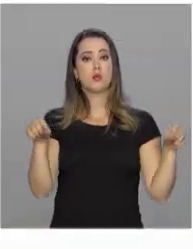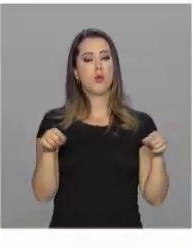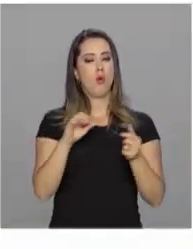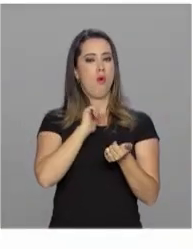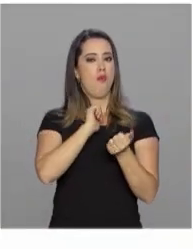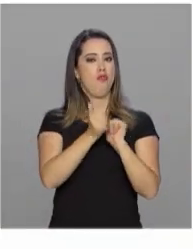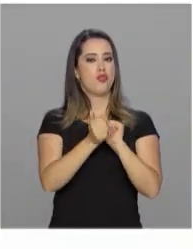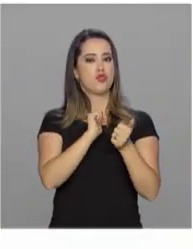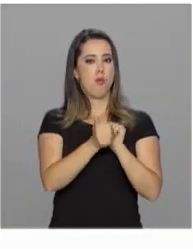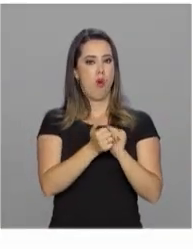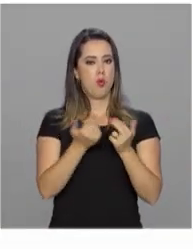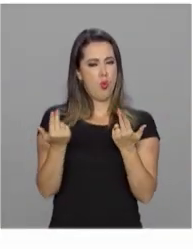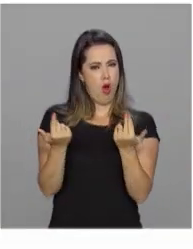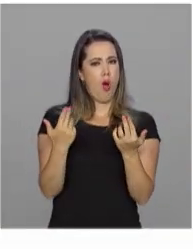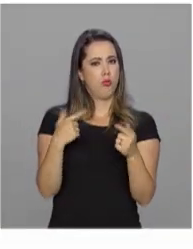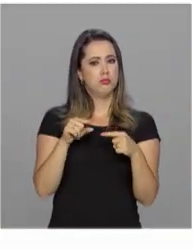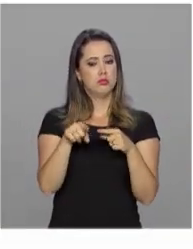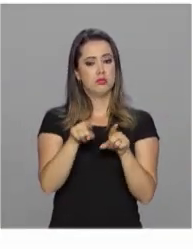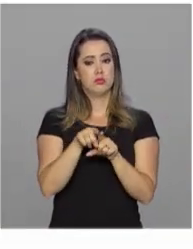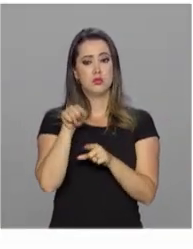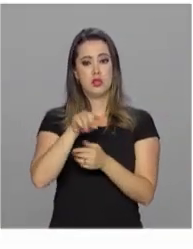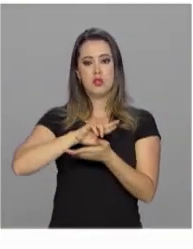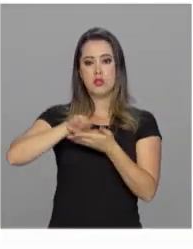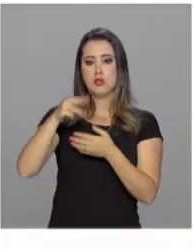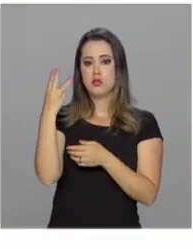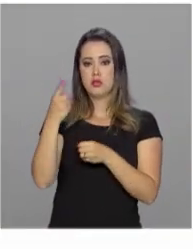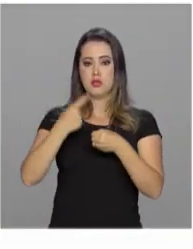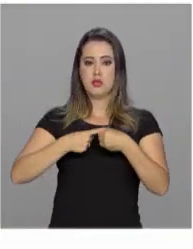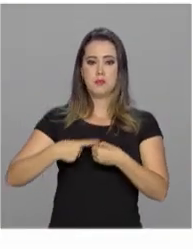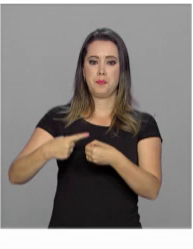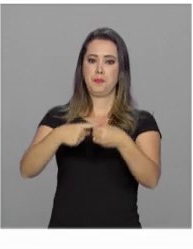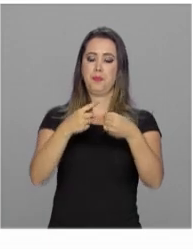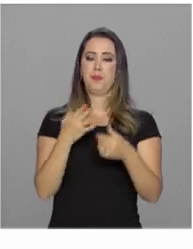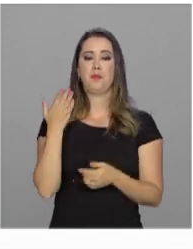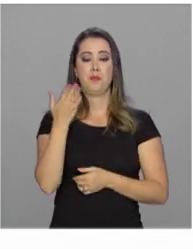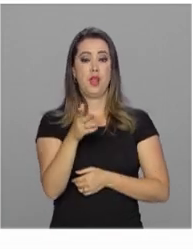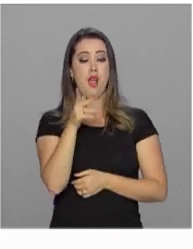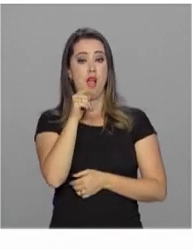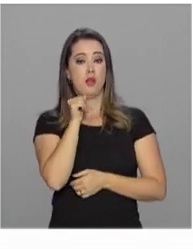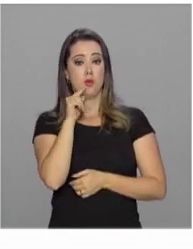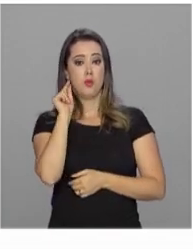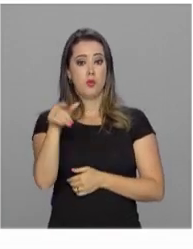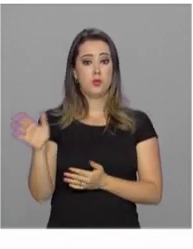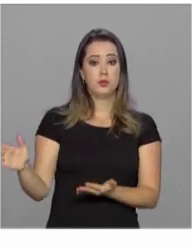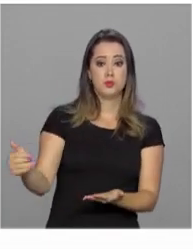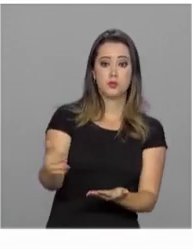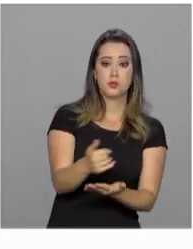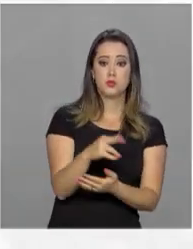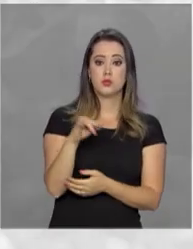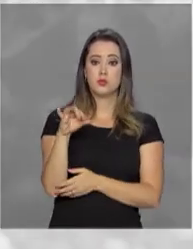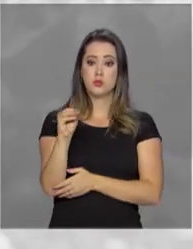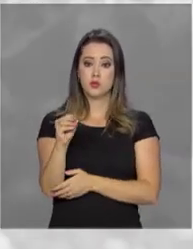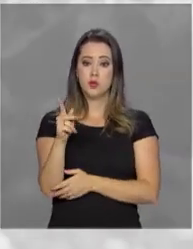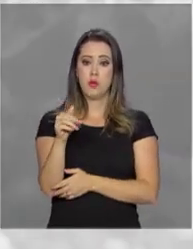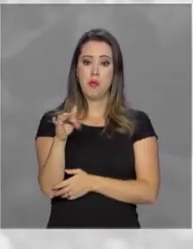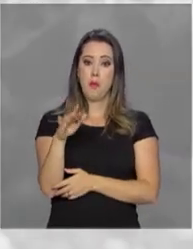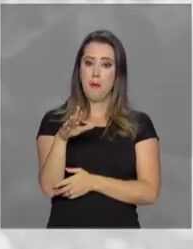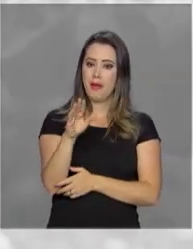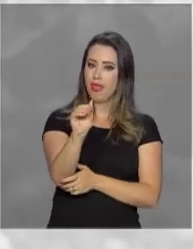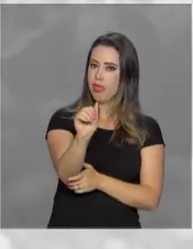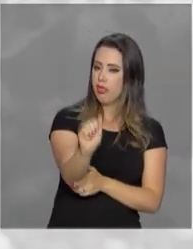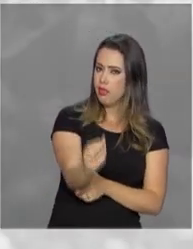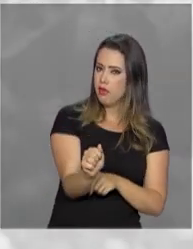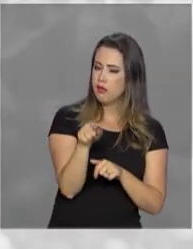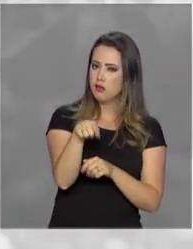nos municípios de Parnaíba, Bom Princípio e Buriti dos Lopes. A água é captada do rio Parnaíba e distribuída para mais